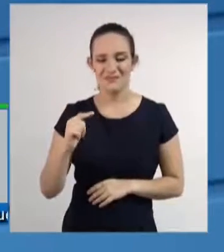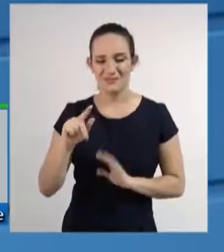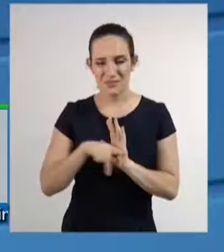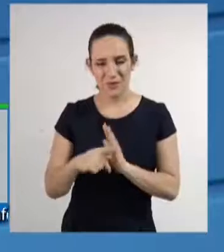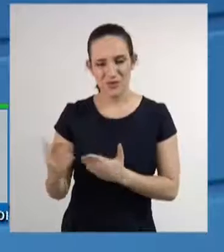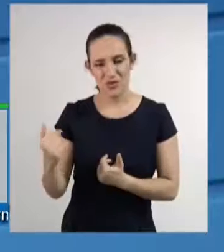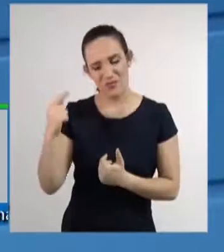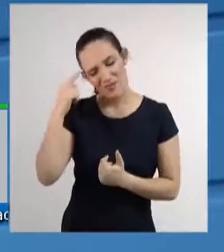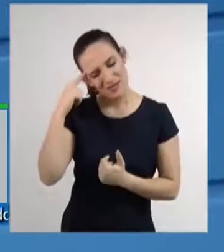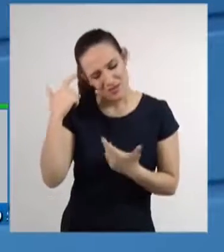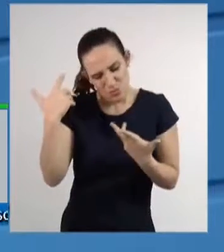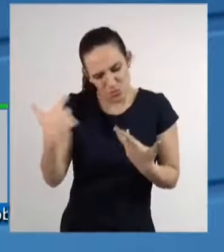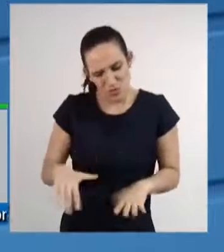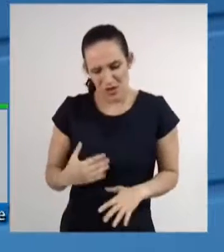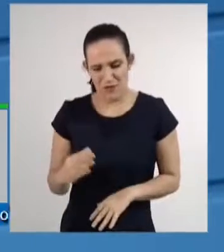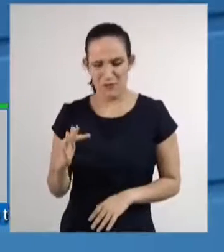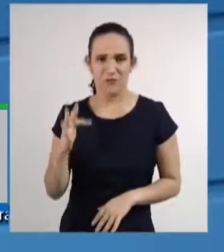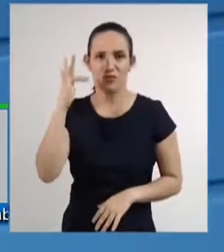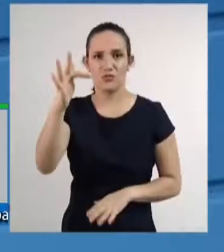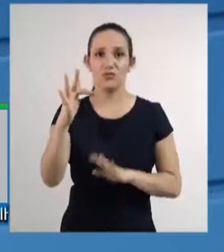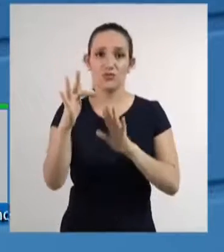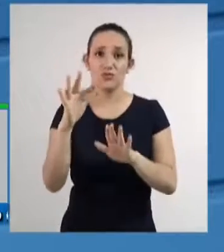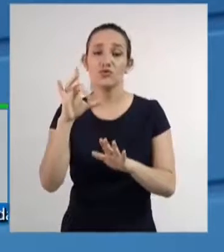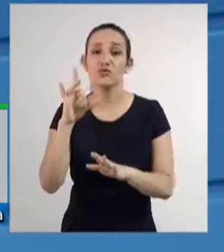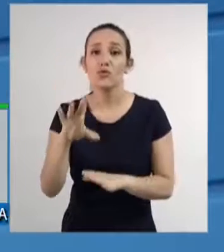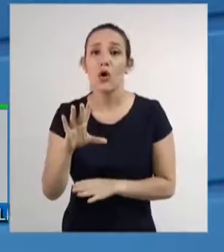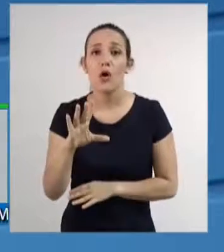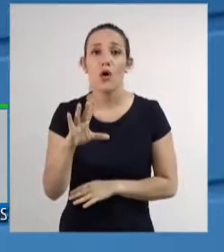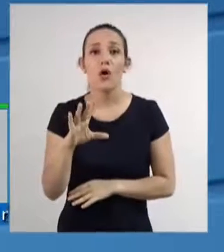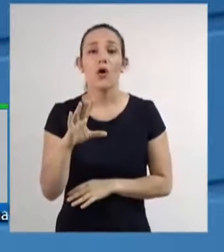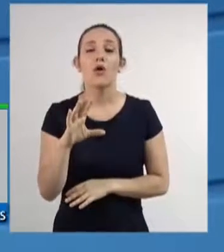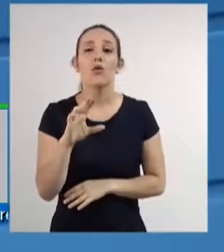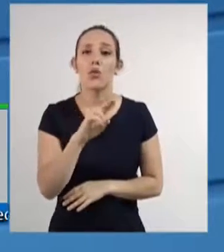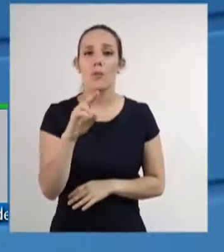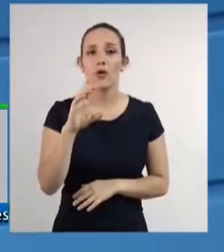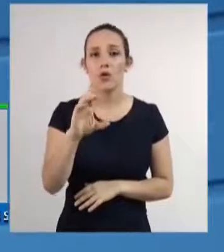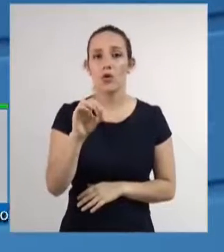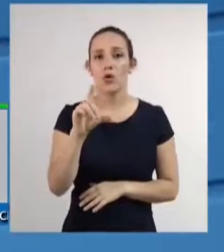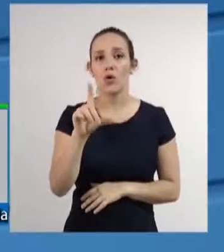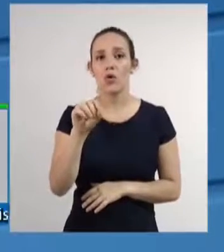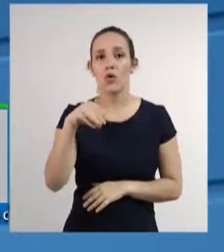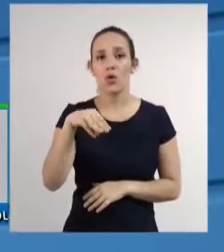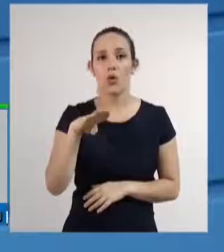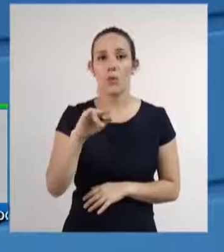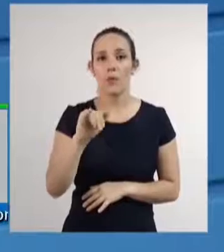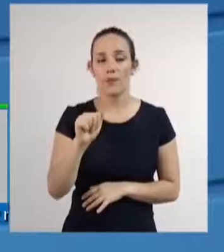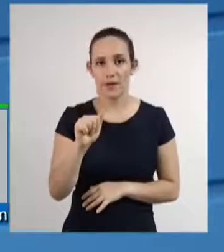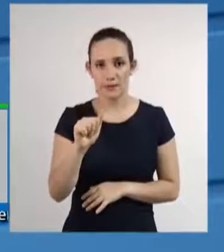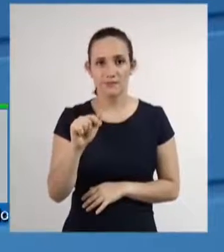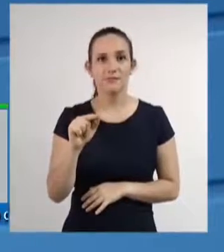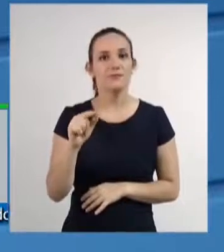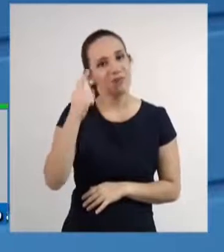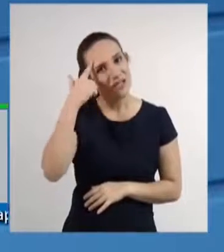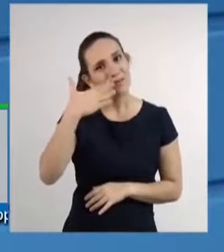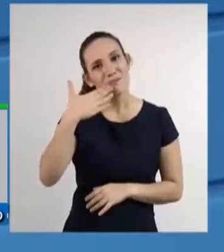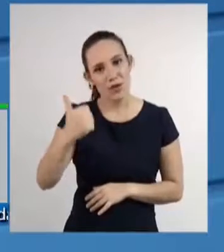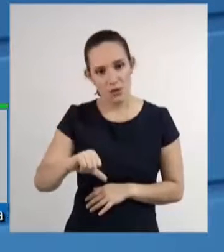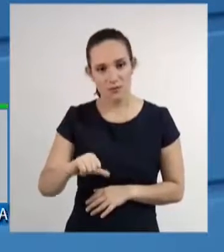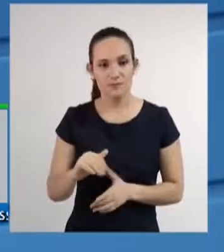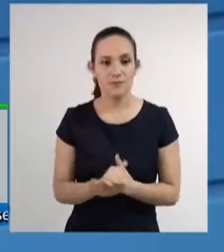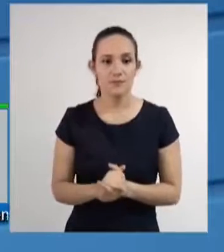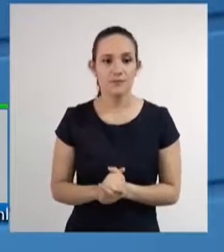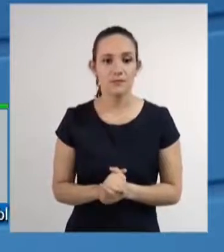jovem quanto ao futuro, perdendo apenas para a Colômbia, dados da Unicef em 1999. No